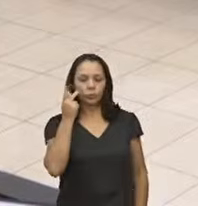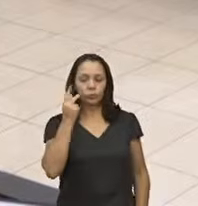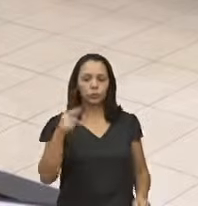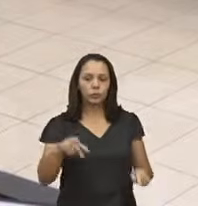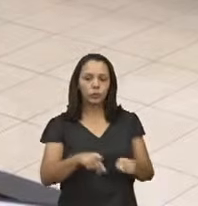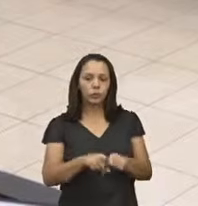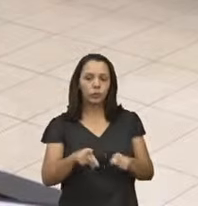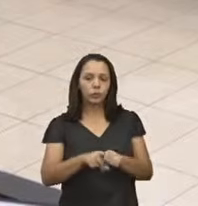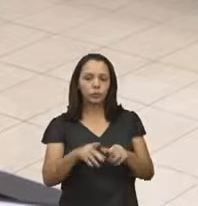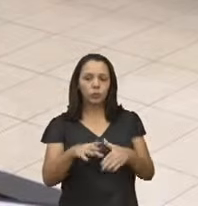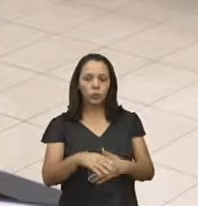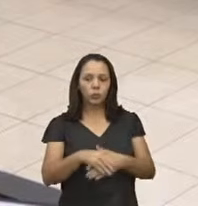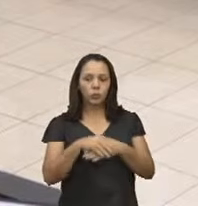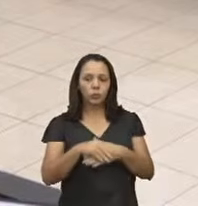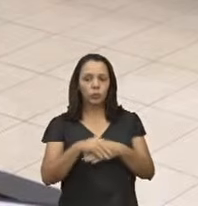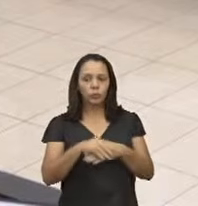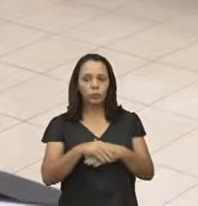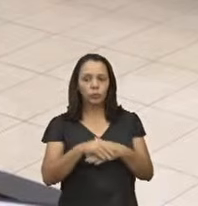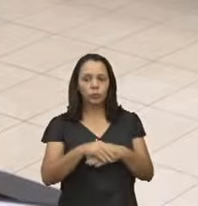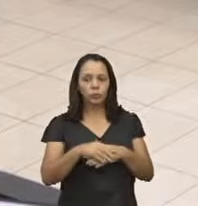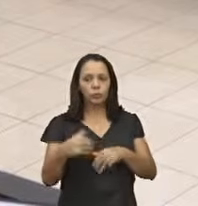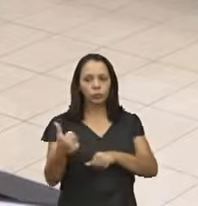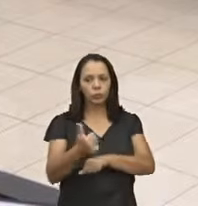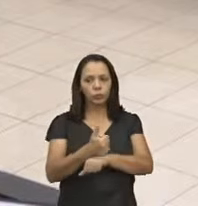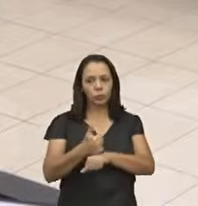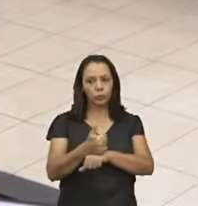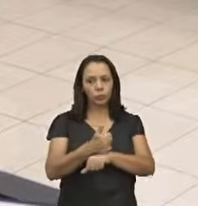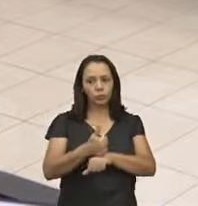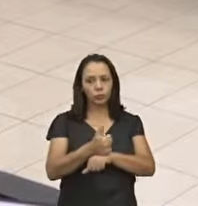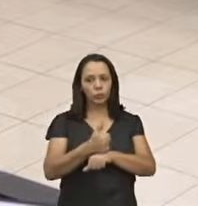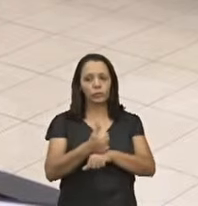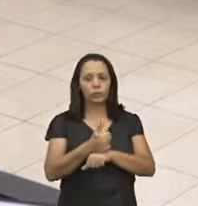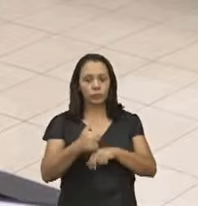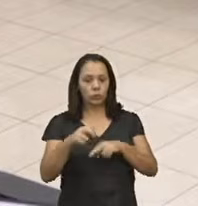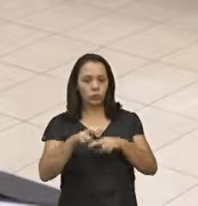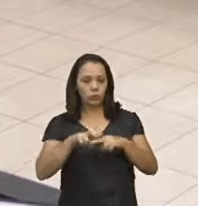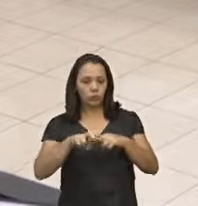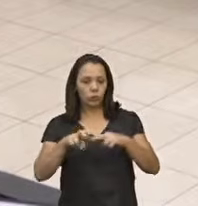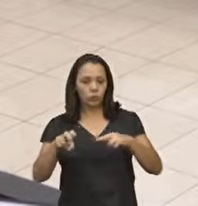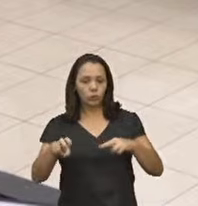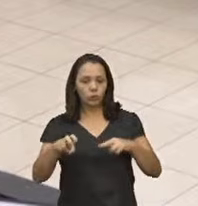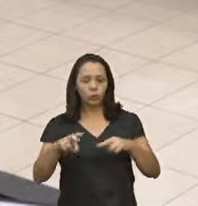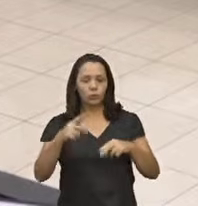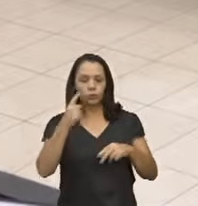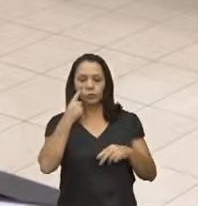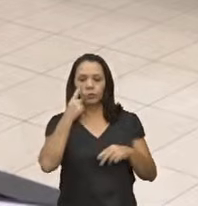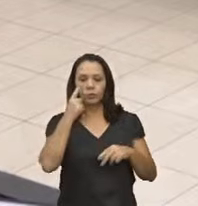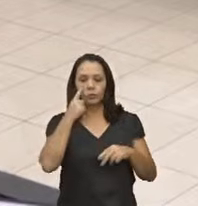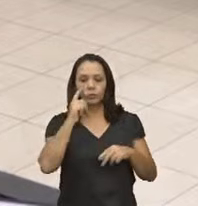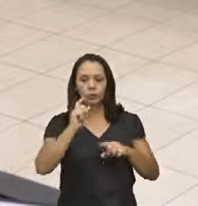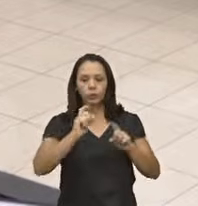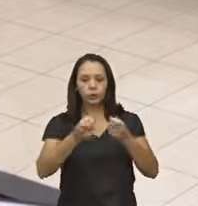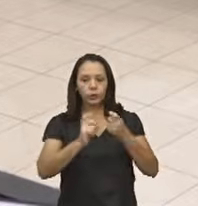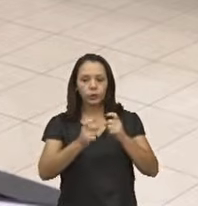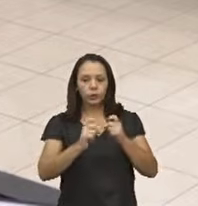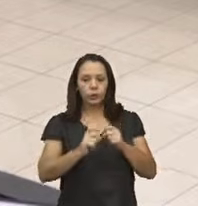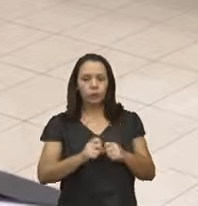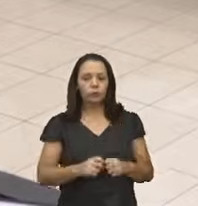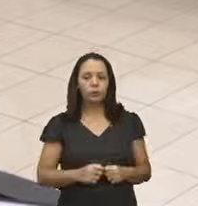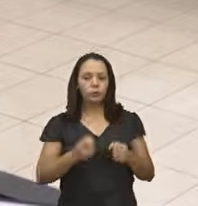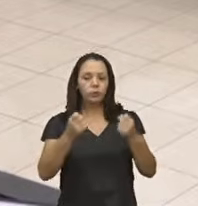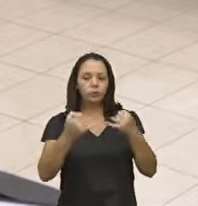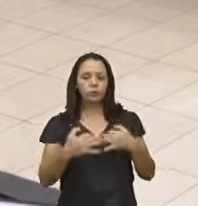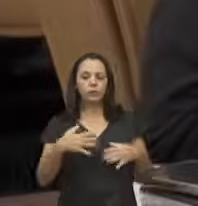também os corretores, que eu imagino que estejam aí acompanhando a sessão. A minha fala vai ser breve, mas eu acho